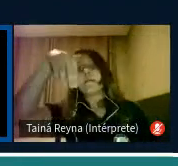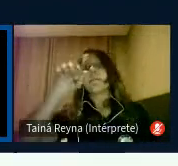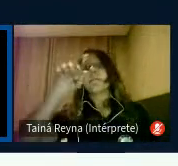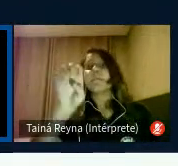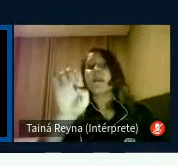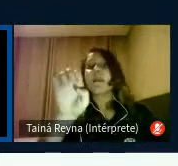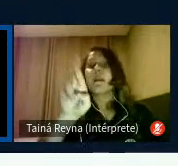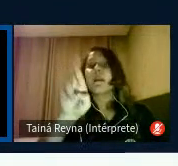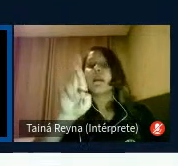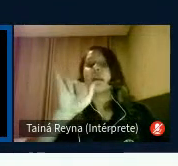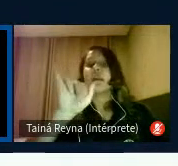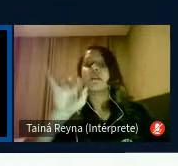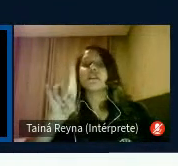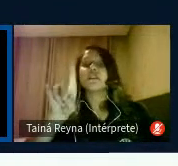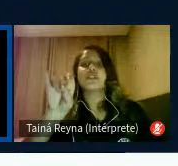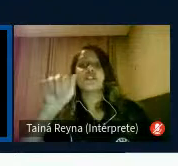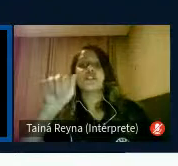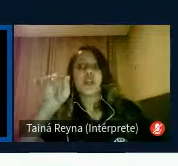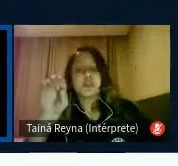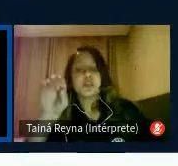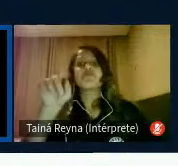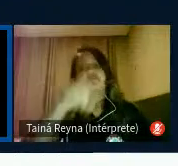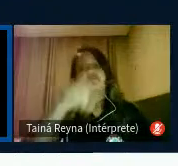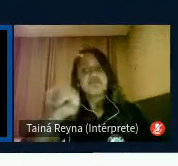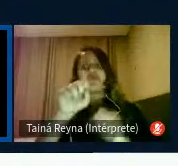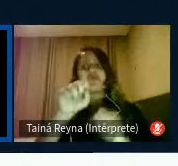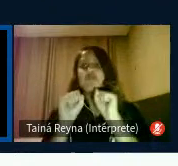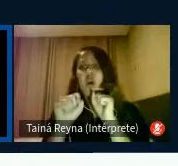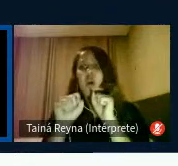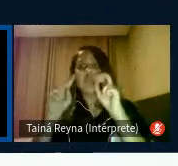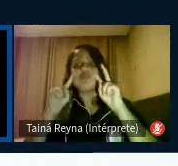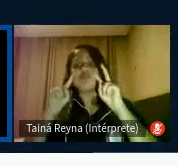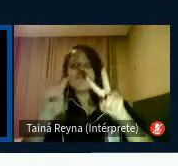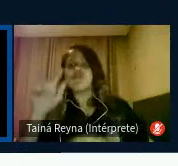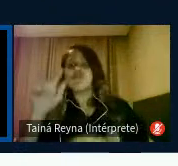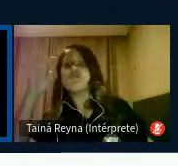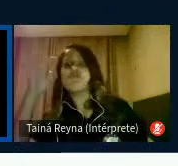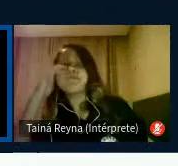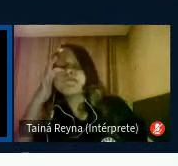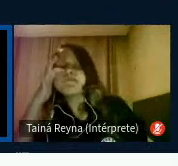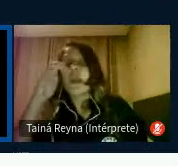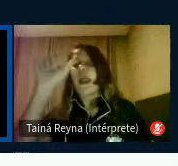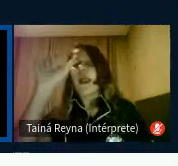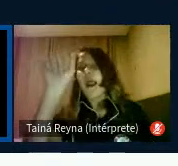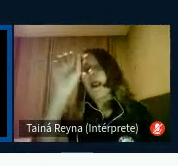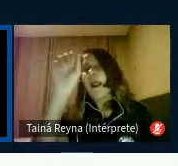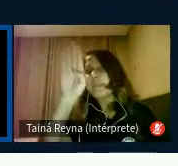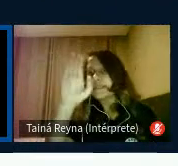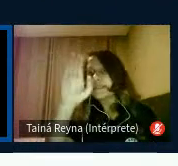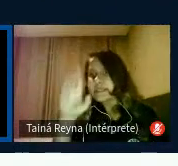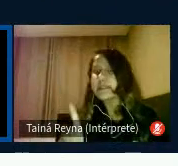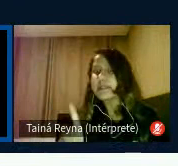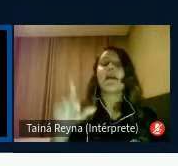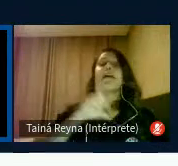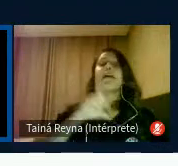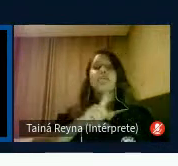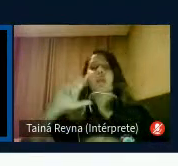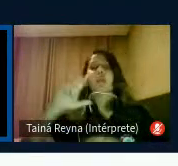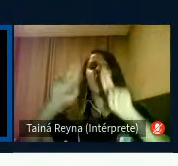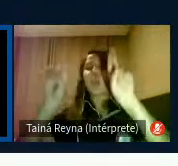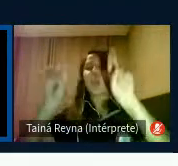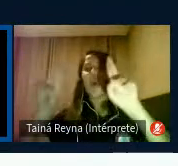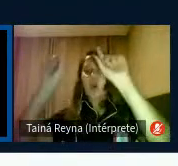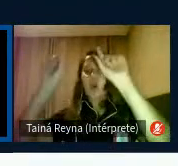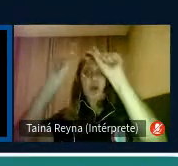questão, vocês podem observar que ele, nas alternativas, ele cita hemisfério meridional e hemisfério setentrional, tá?